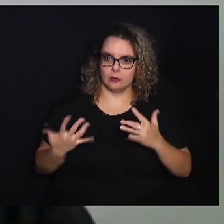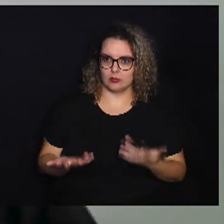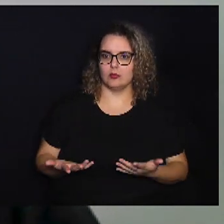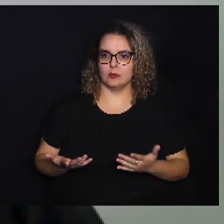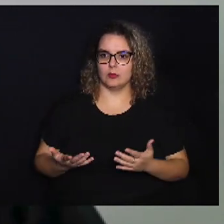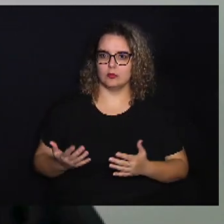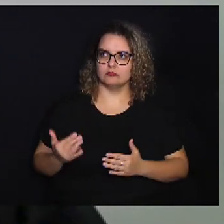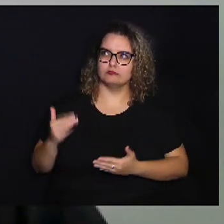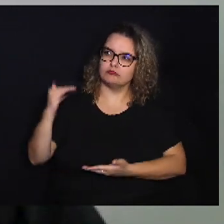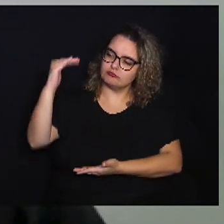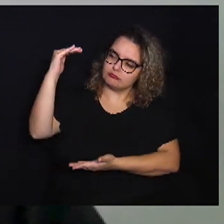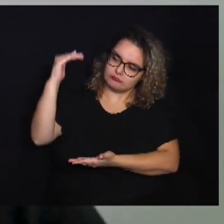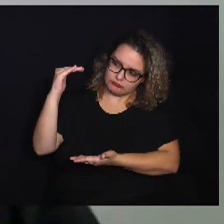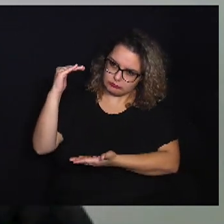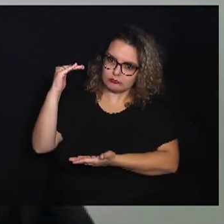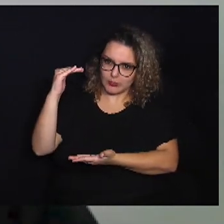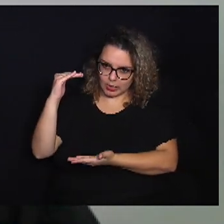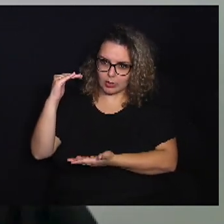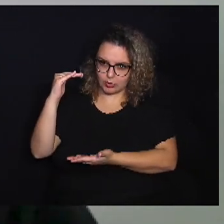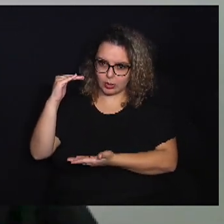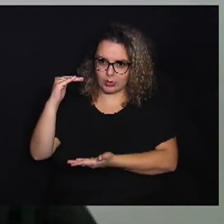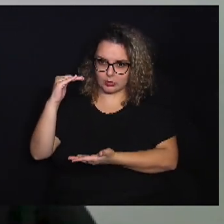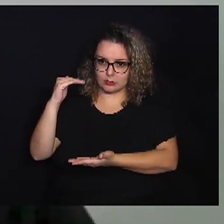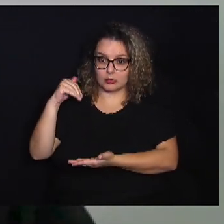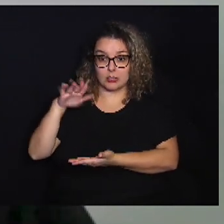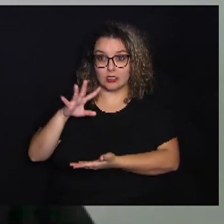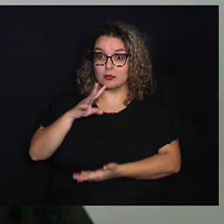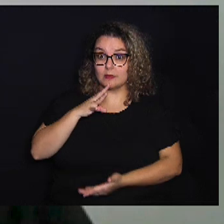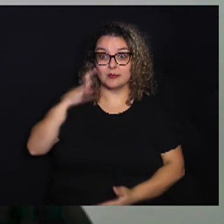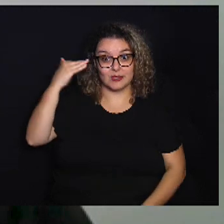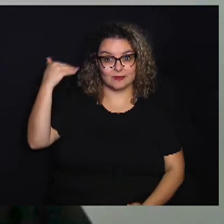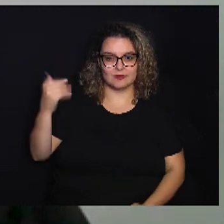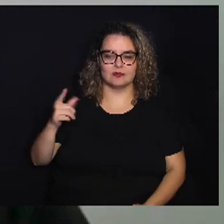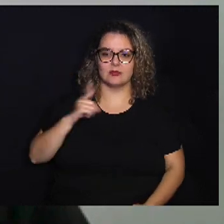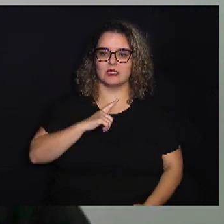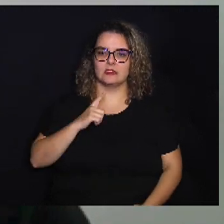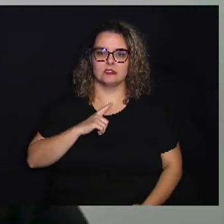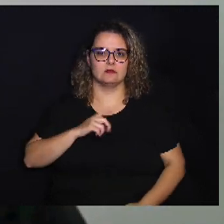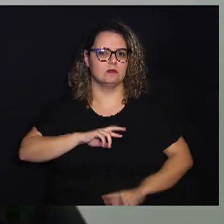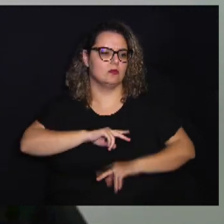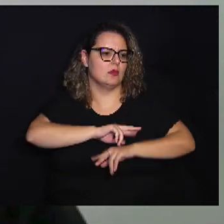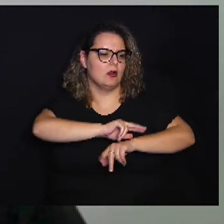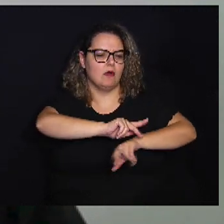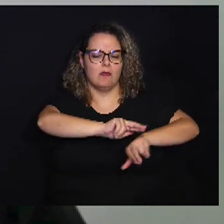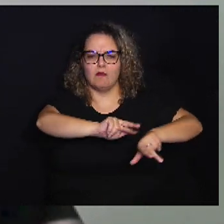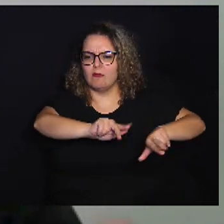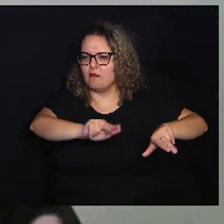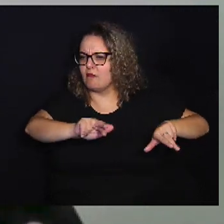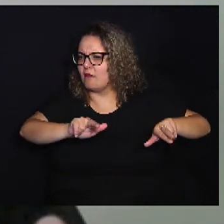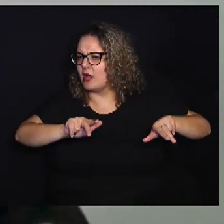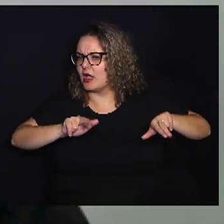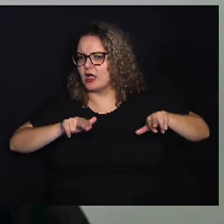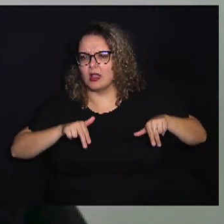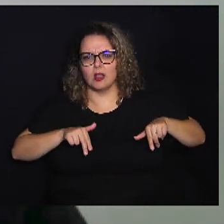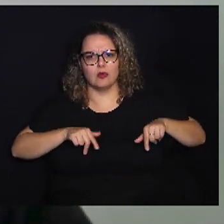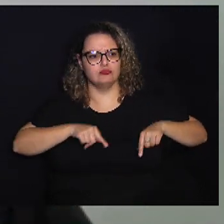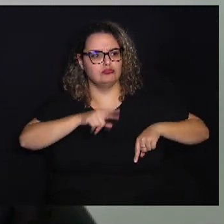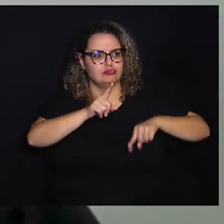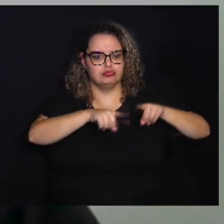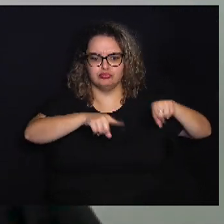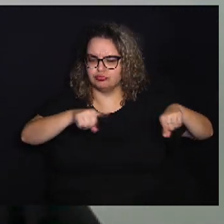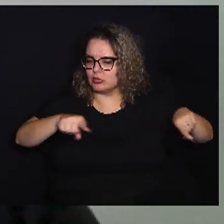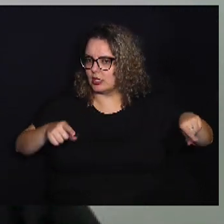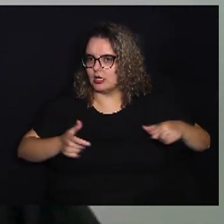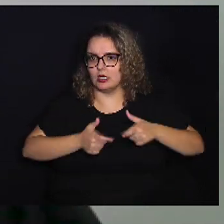porte menor e que são mais conhecidas. Mas nós temos aí uma variedade muito grande,